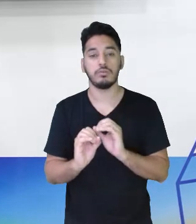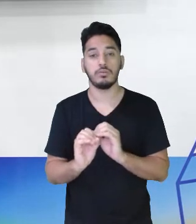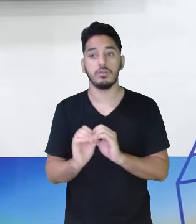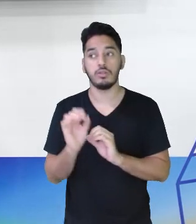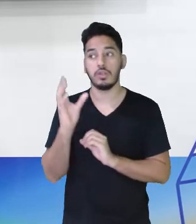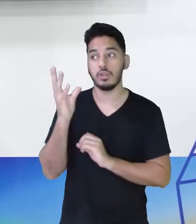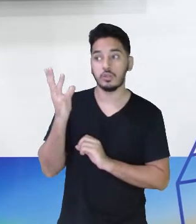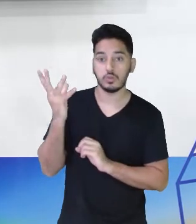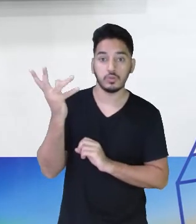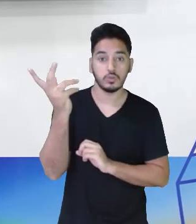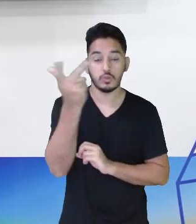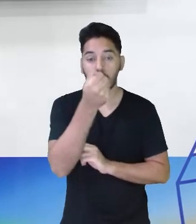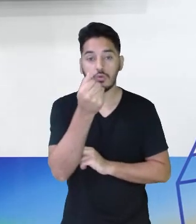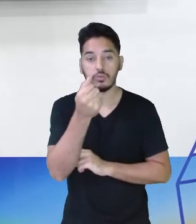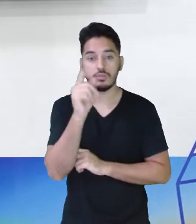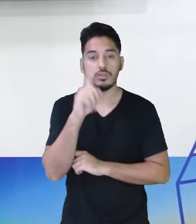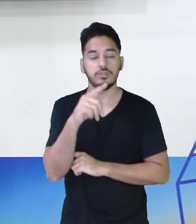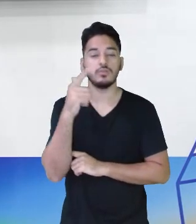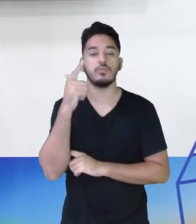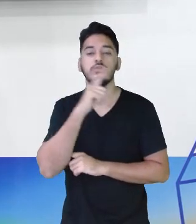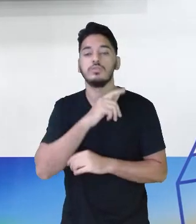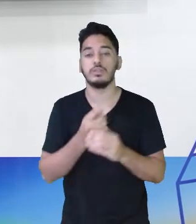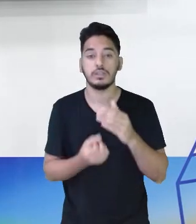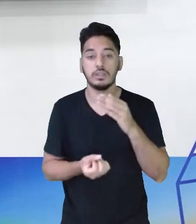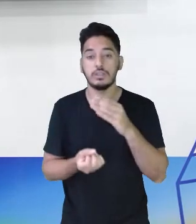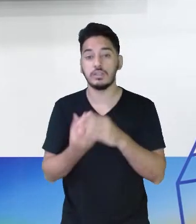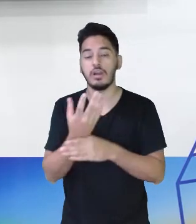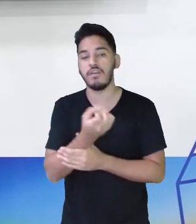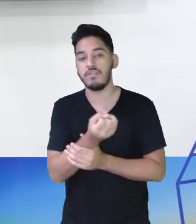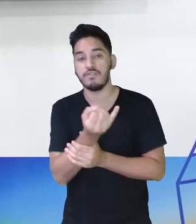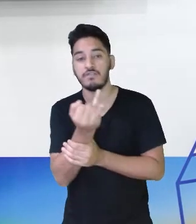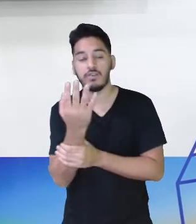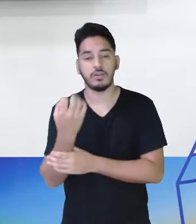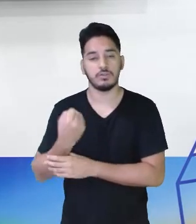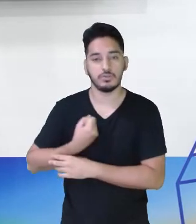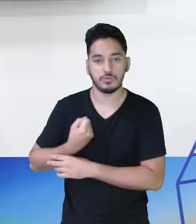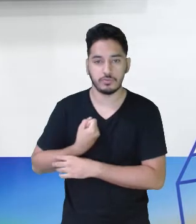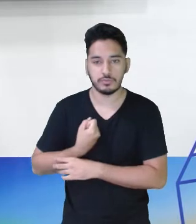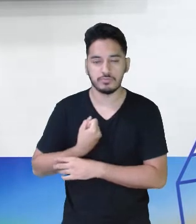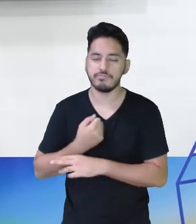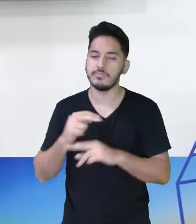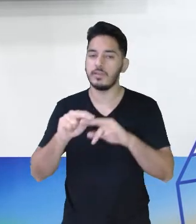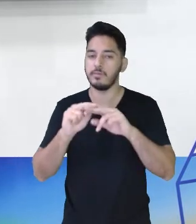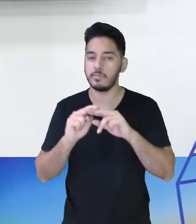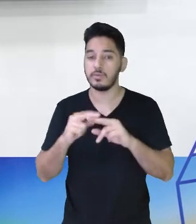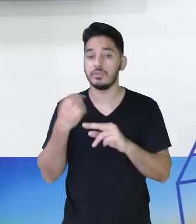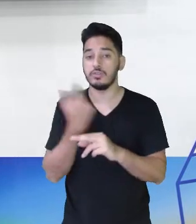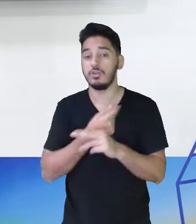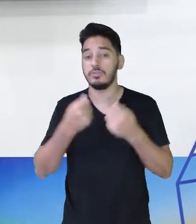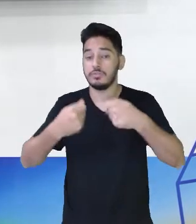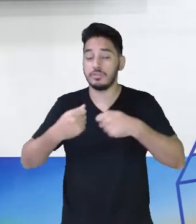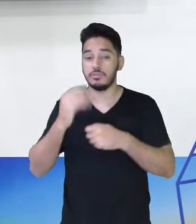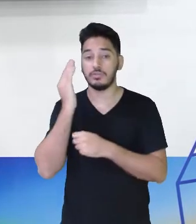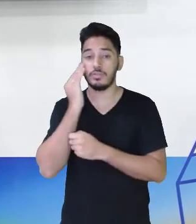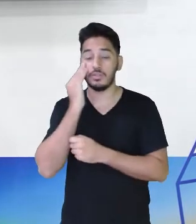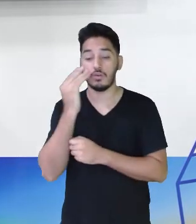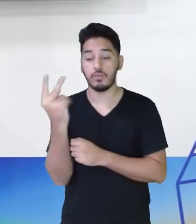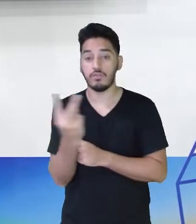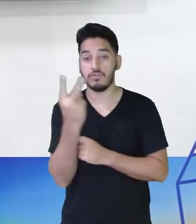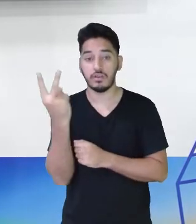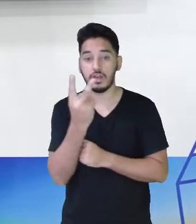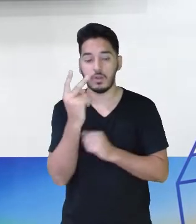todos esses algarismos, eu consigo formar vários números. E é por isso que a gente tem que entender o